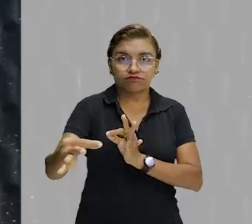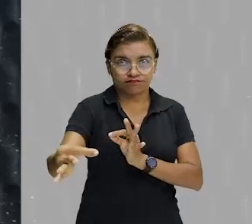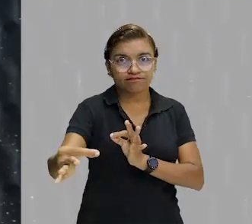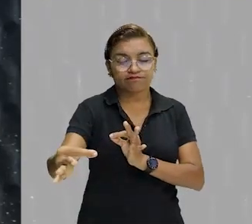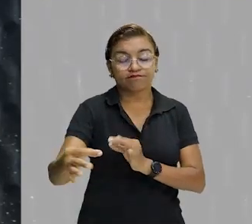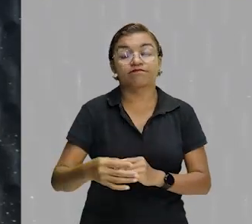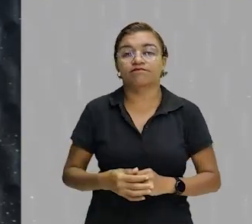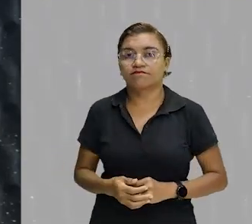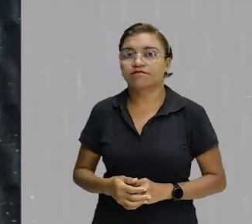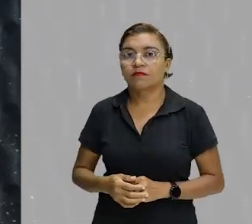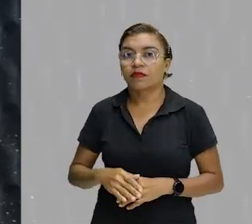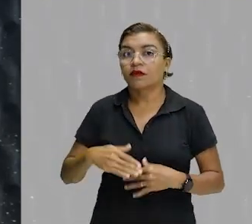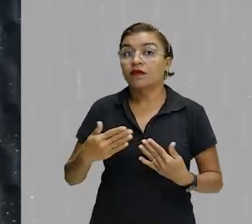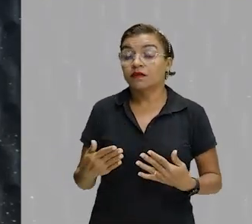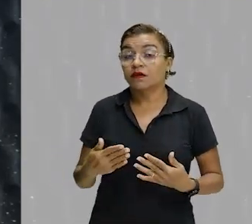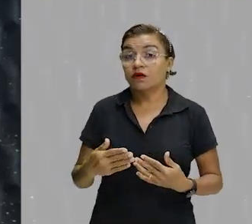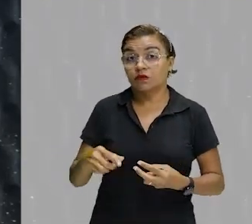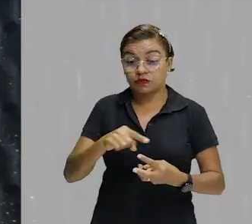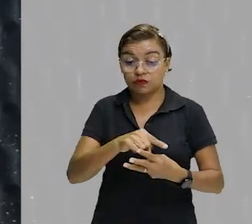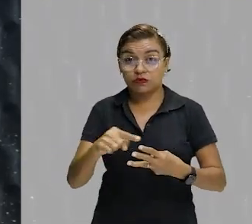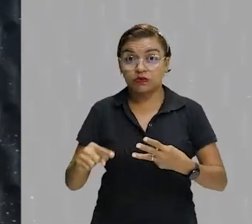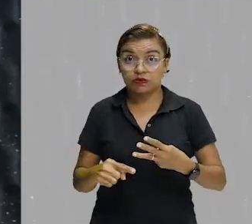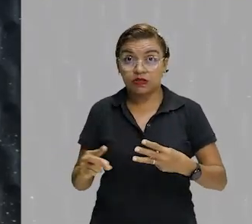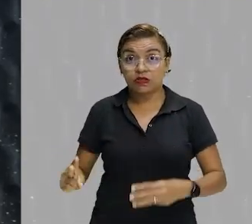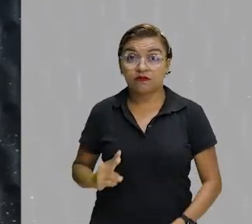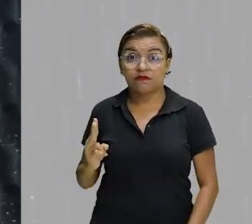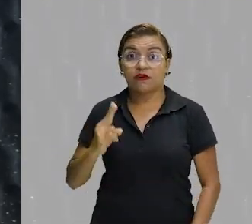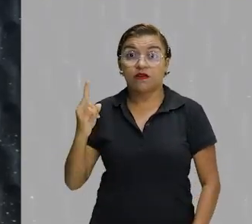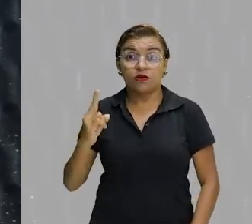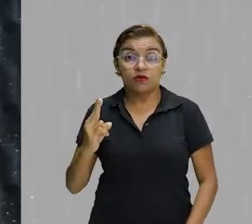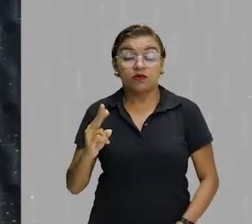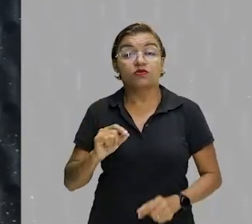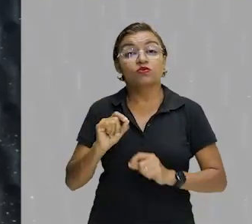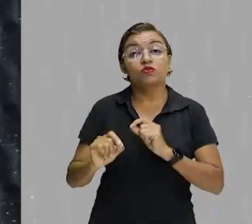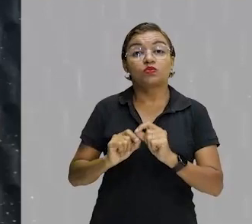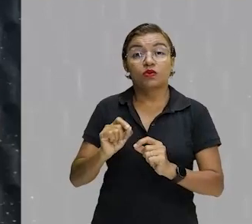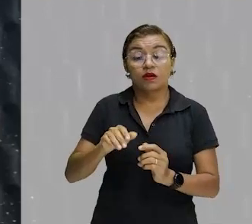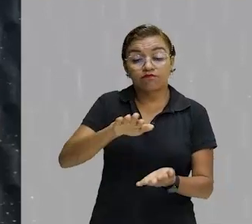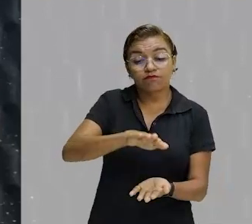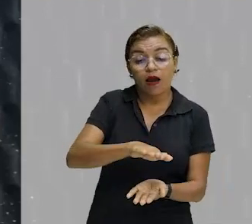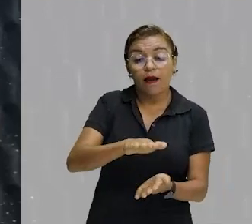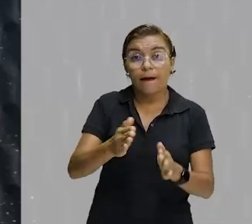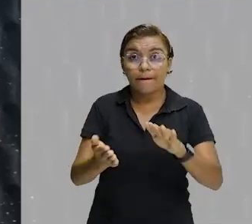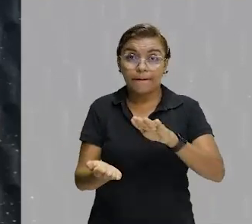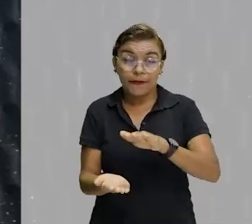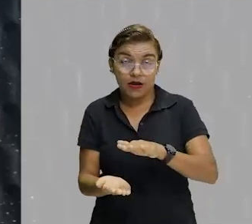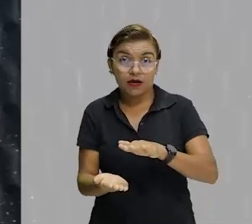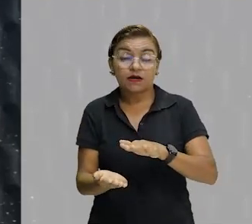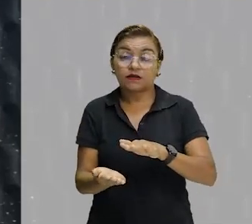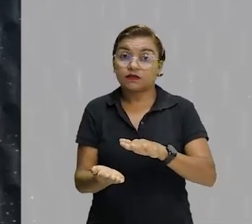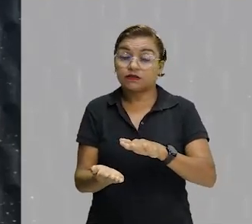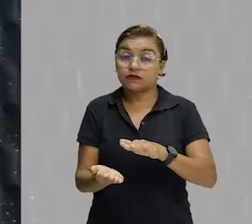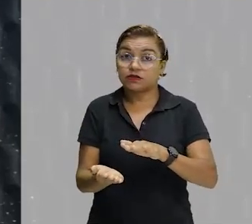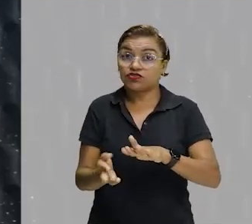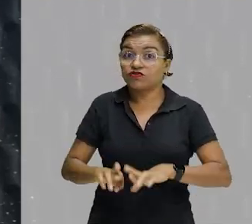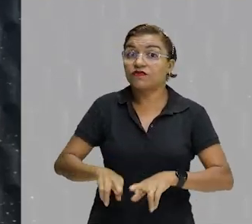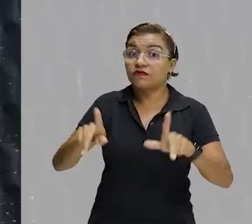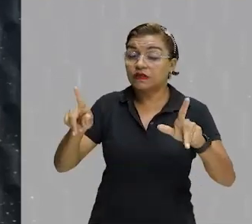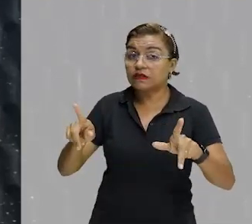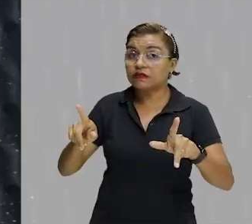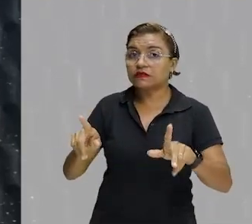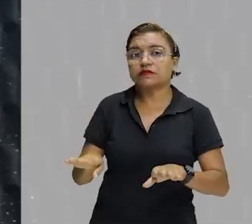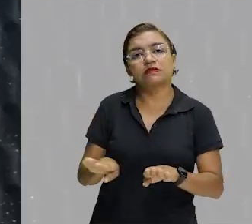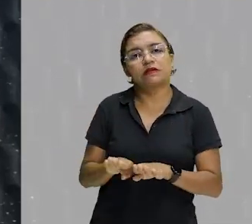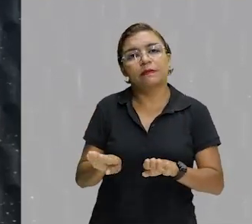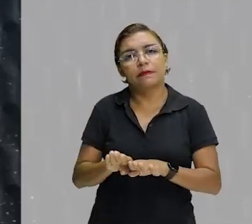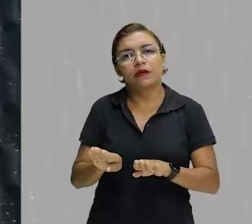Certo? Então, esses valores bidimensionais ou tridimensionais, eles são as dimensões não físicas, mas também são para